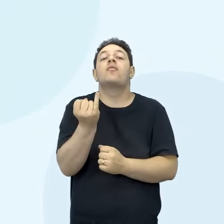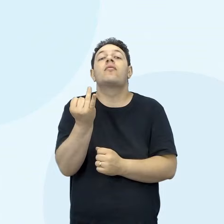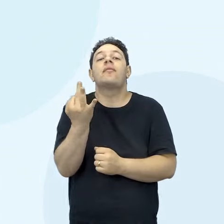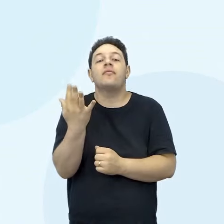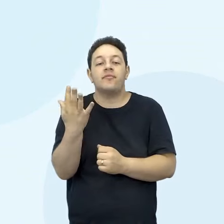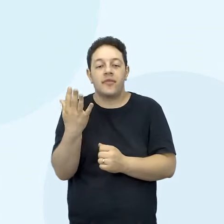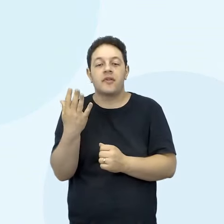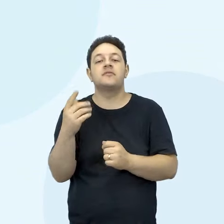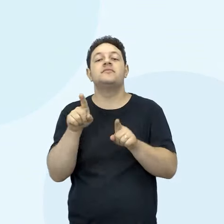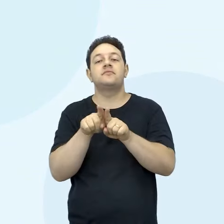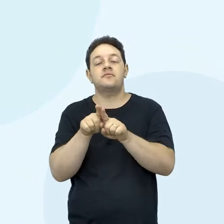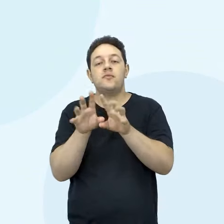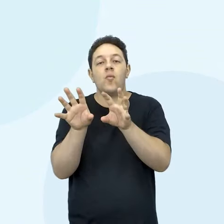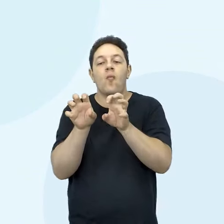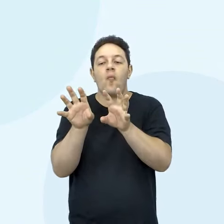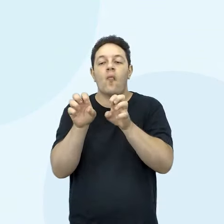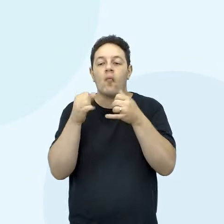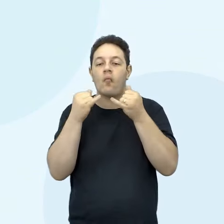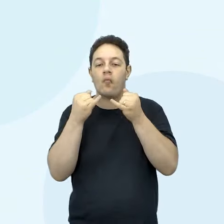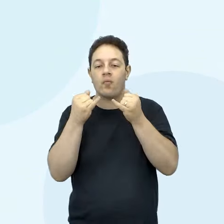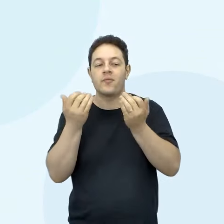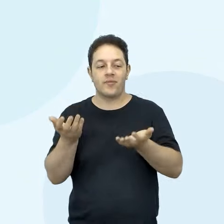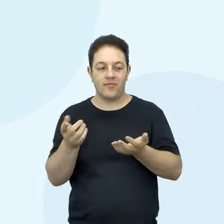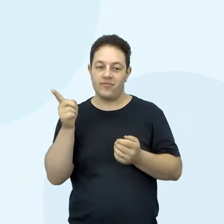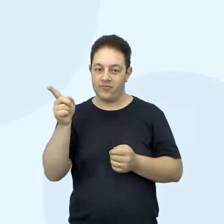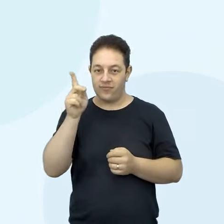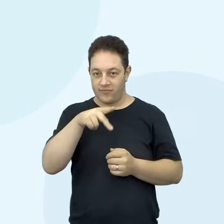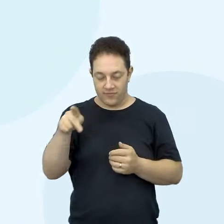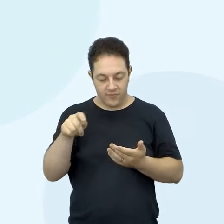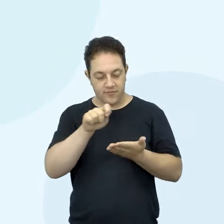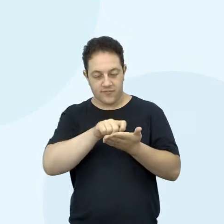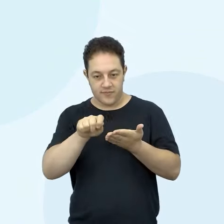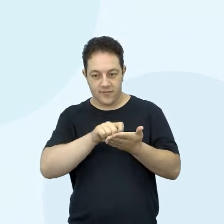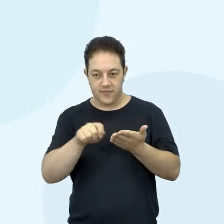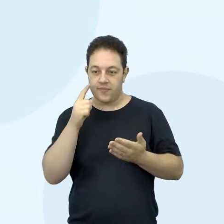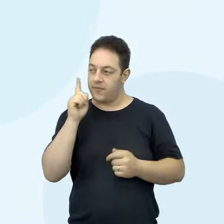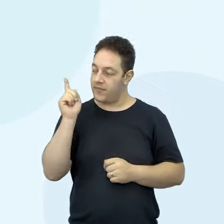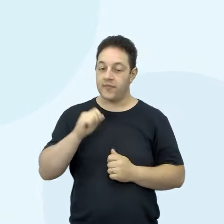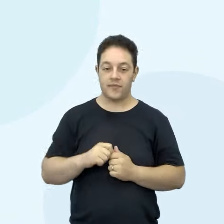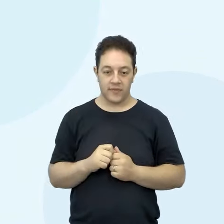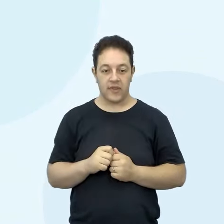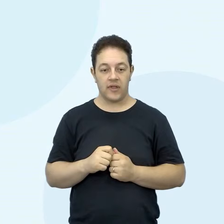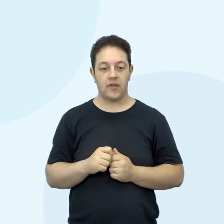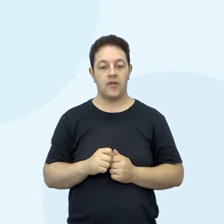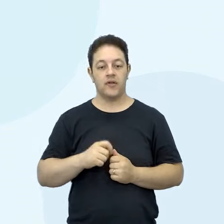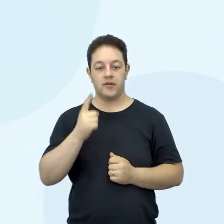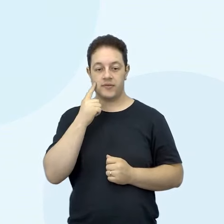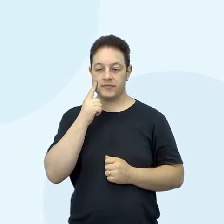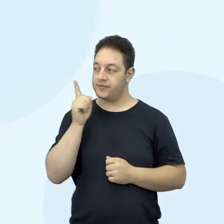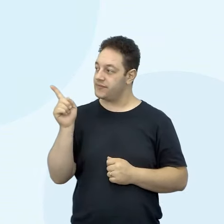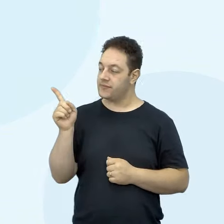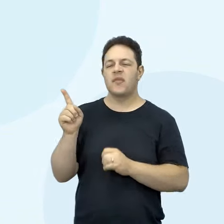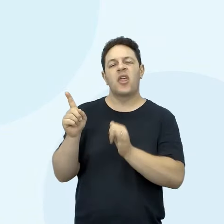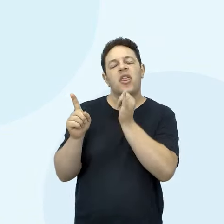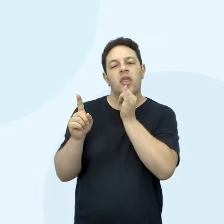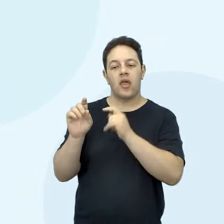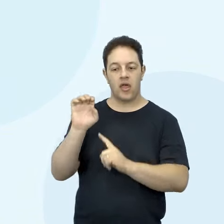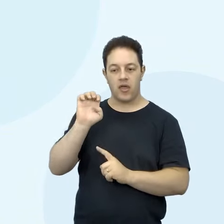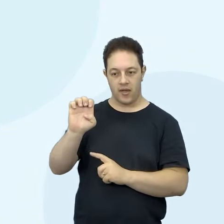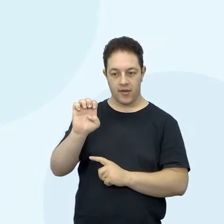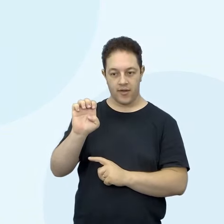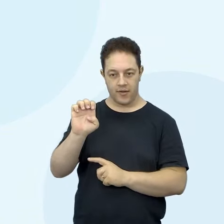produzida e o consumo. Por isso que eu escrevi aqui, ó. A eficiência energética, que eu chamei por essa letrinha aqui,